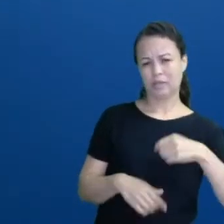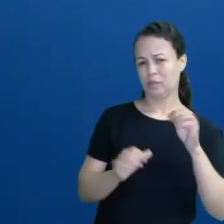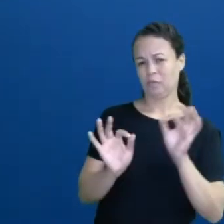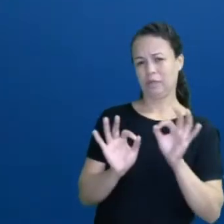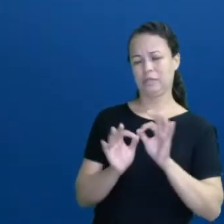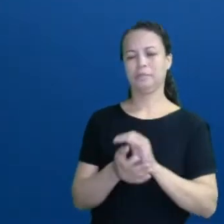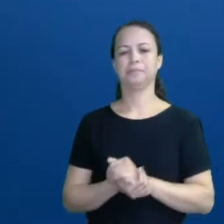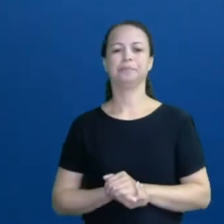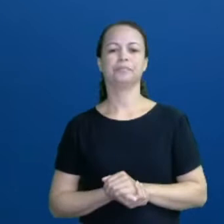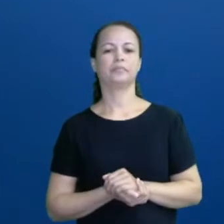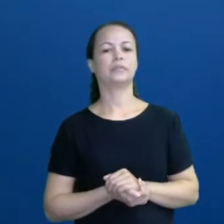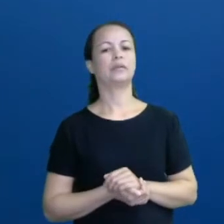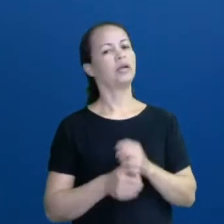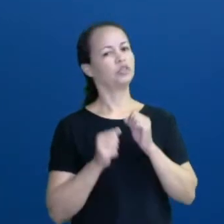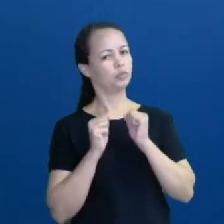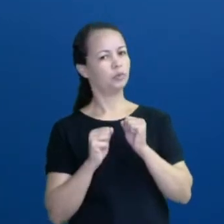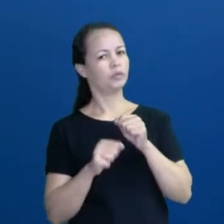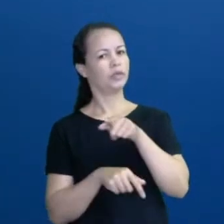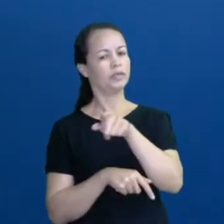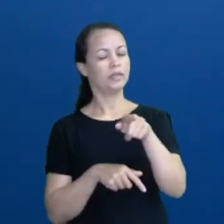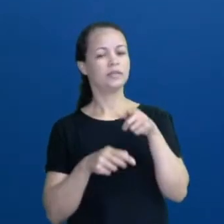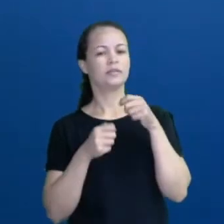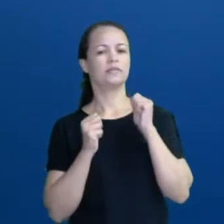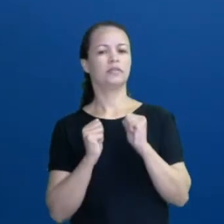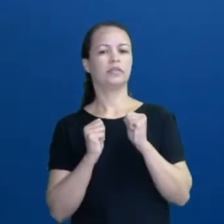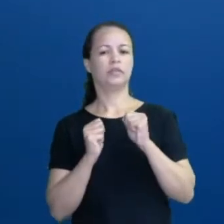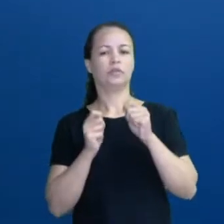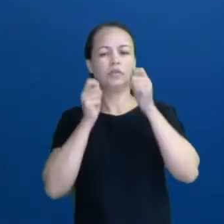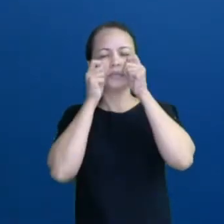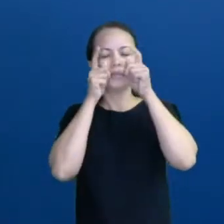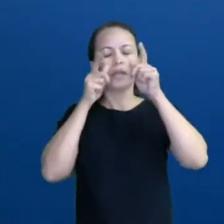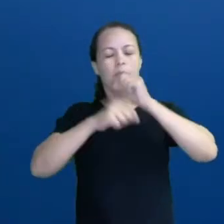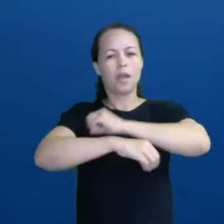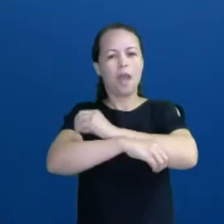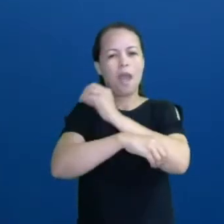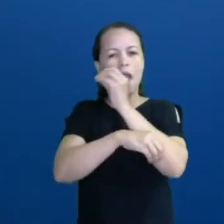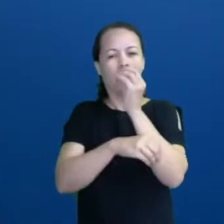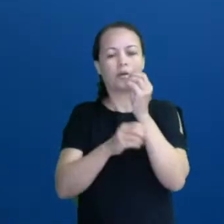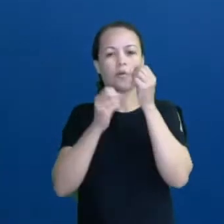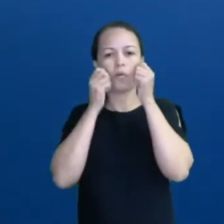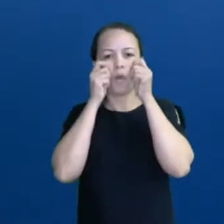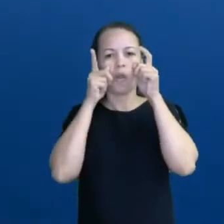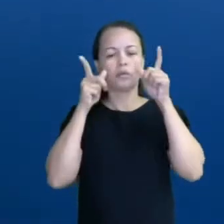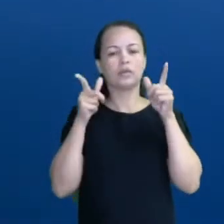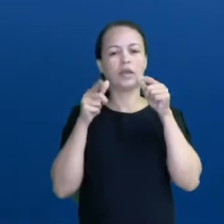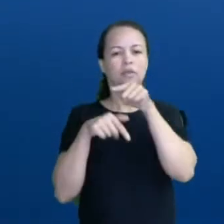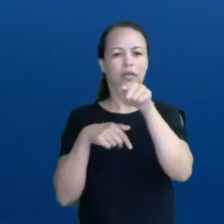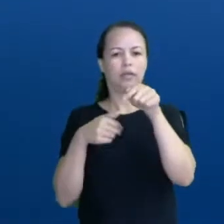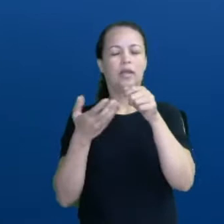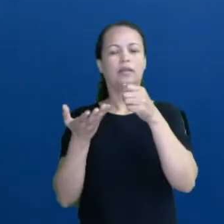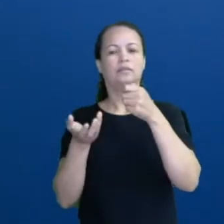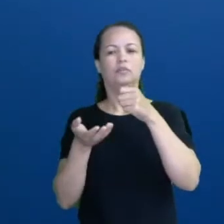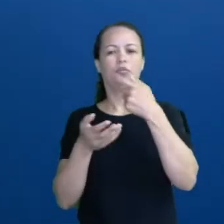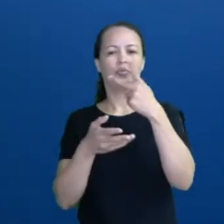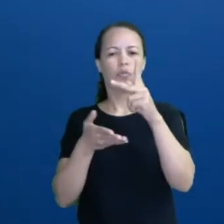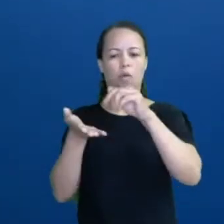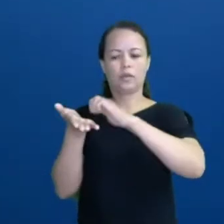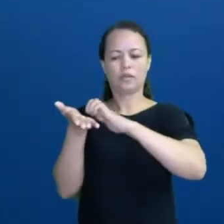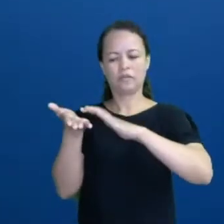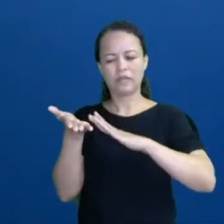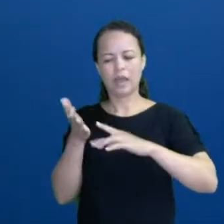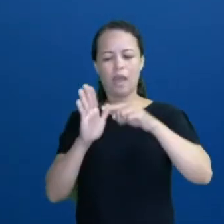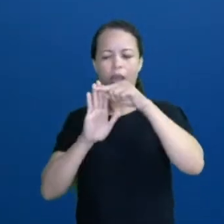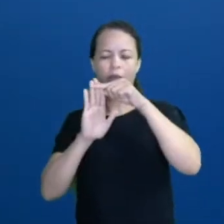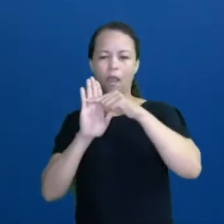de manhã você acordasse e fizesse uma lista do que você precisa fazer, da sua tarefinha, do que você